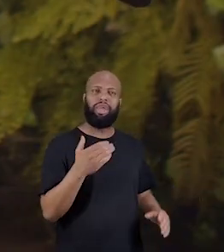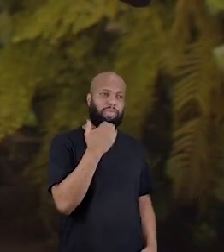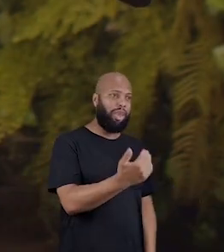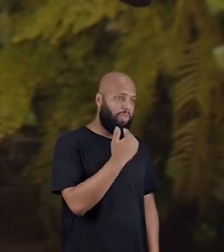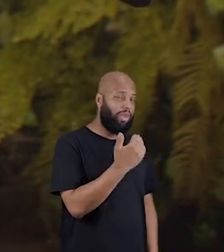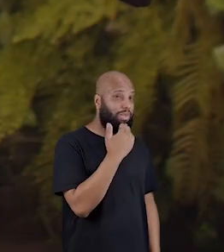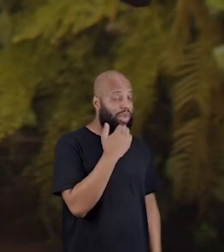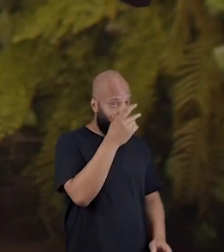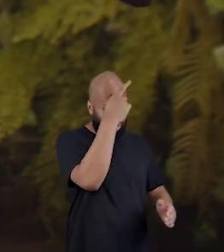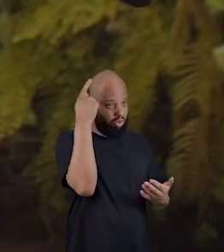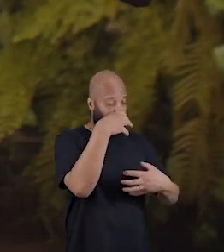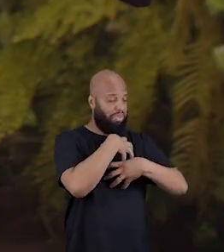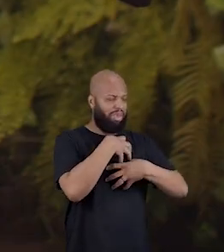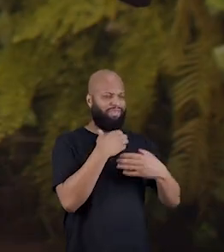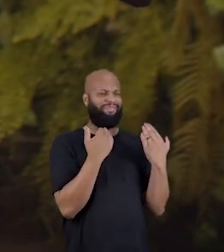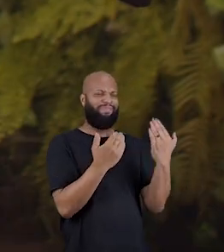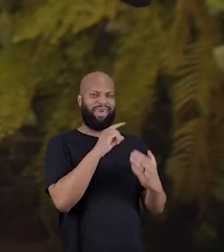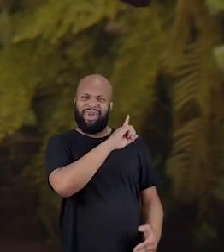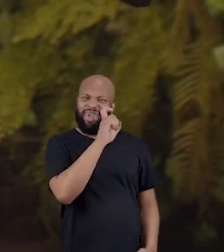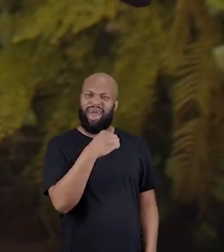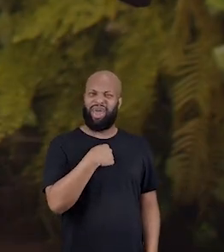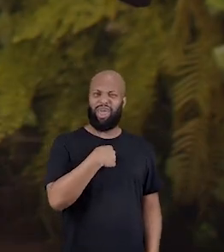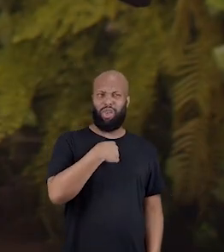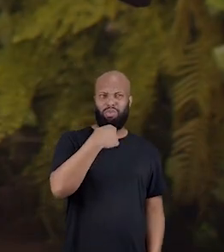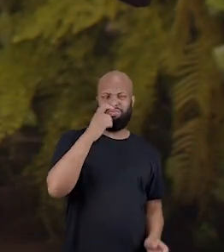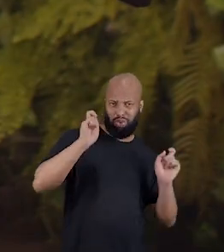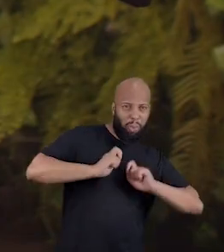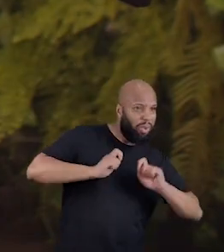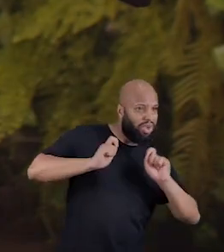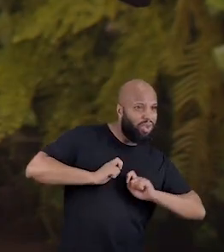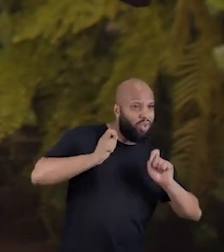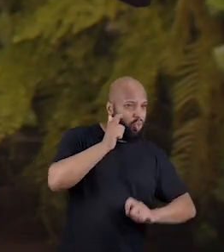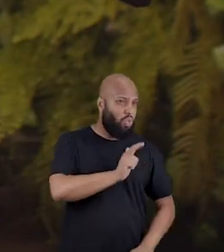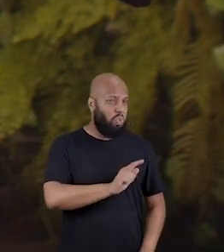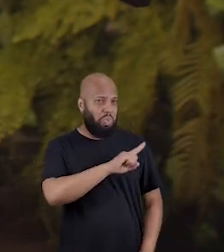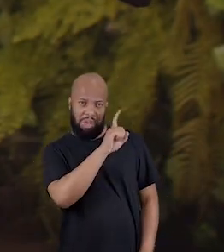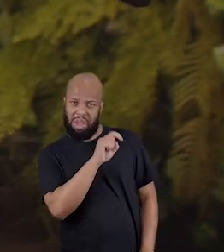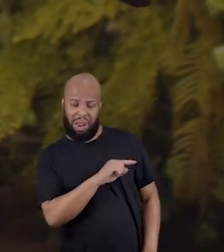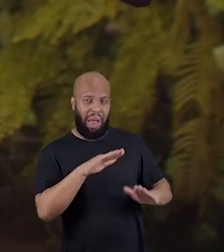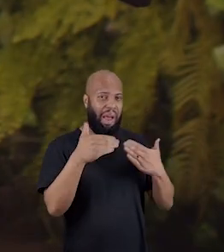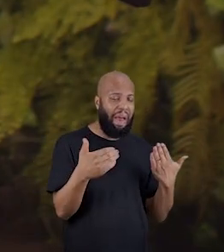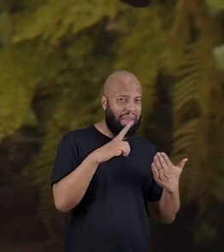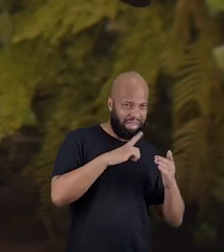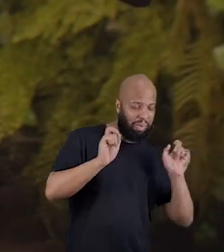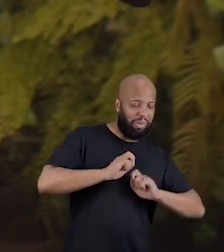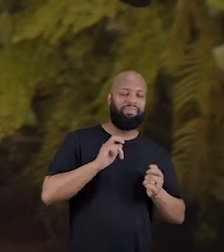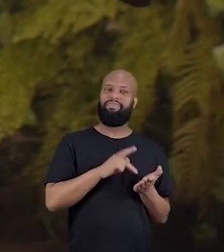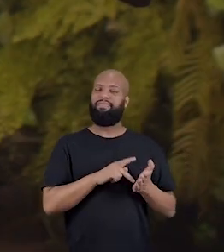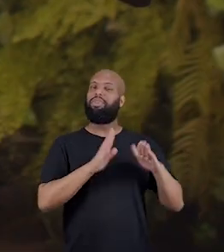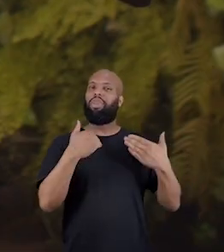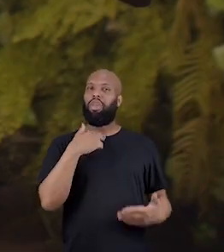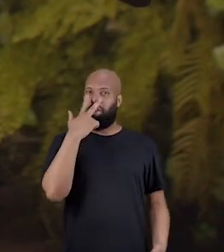para tudo, que essas pessoas acabam se questionando se elas são capazes, de fato, se elas